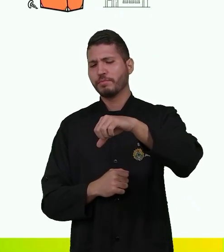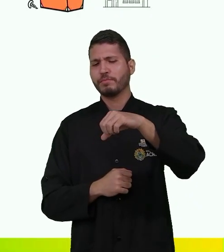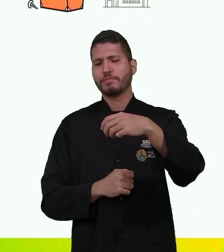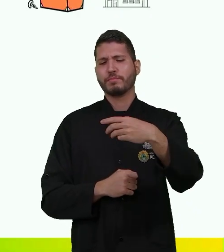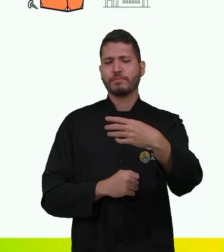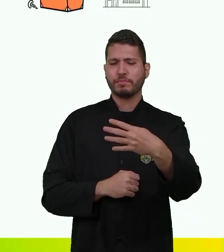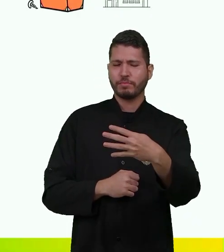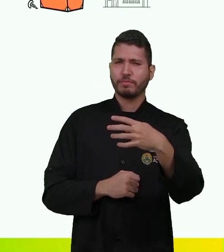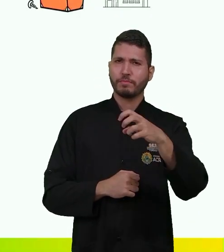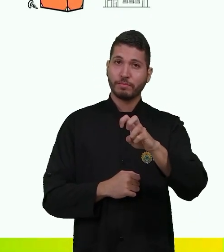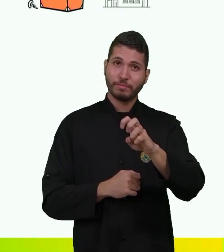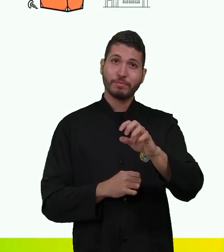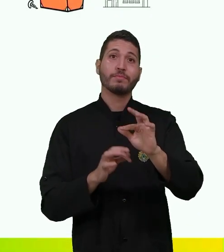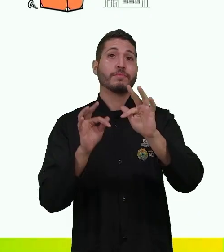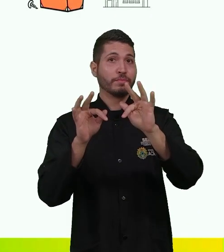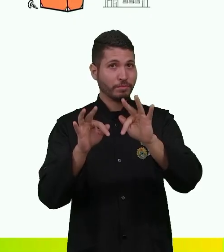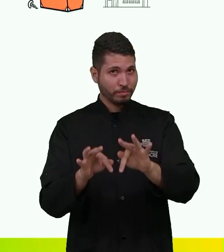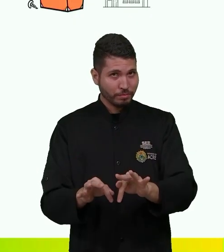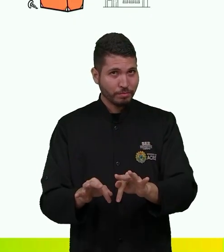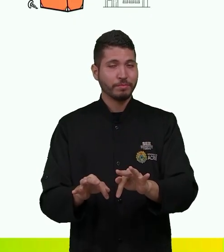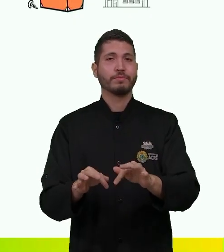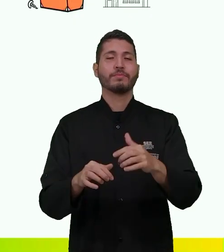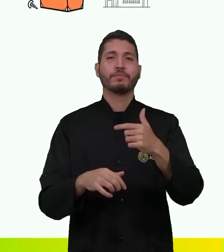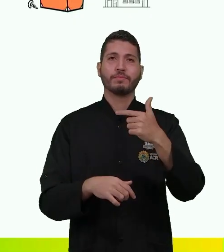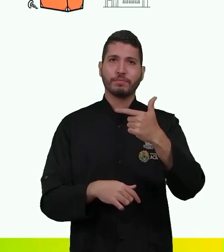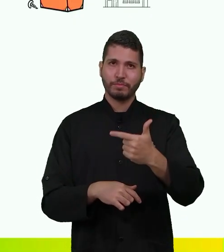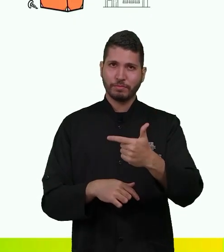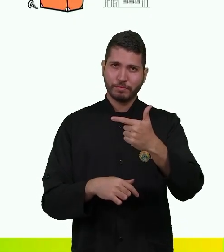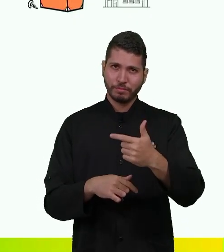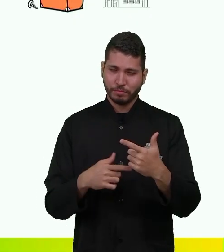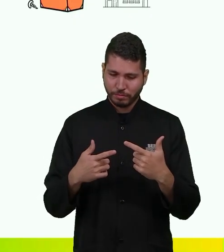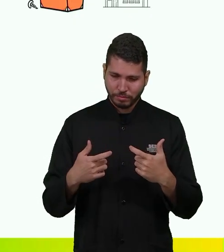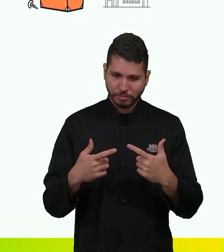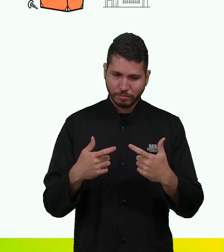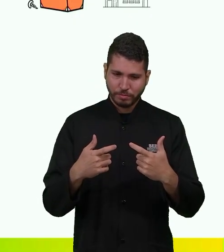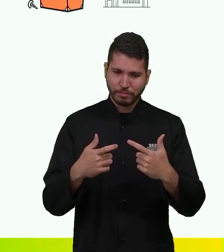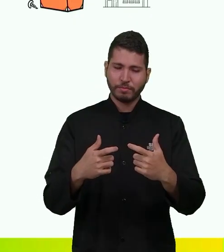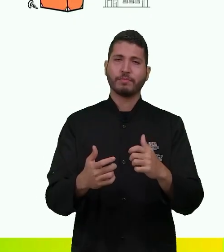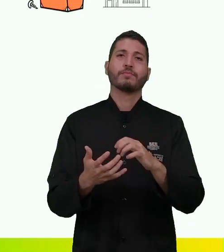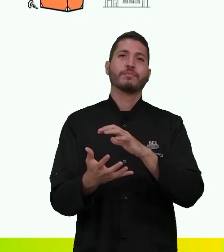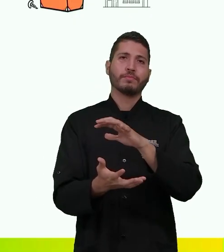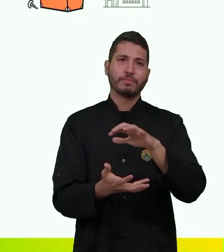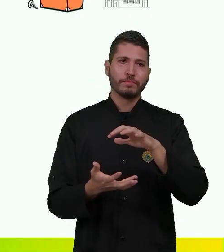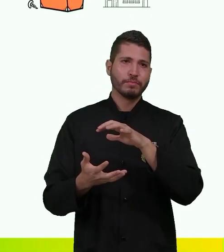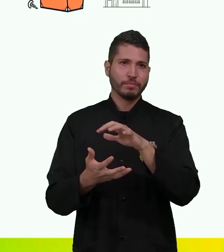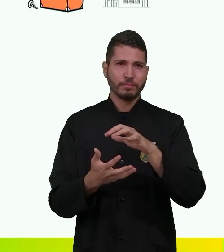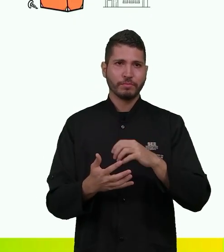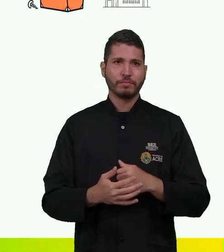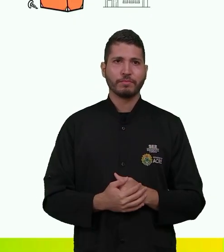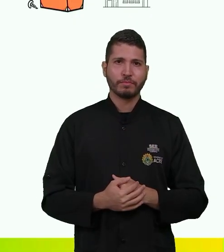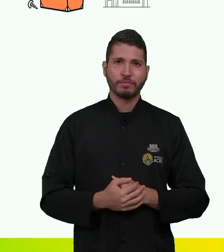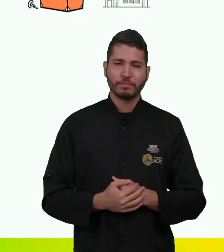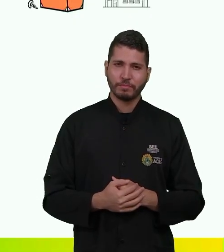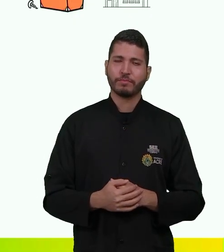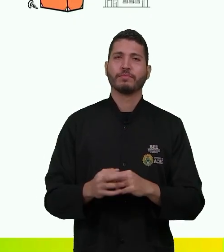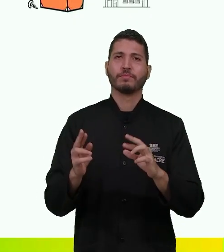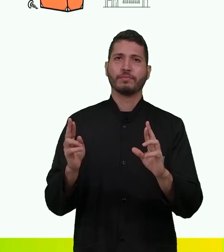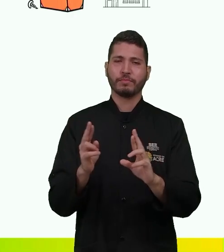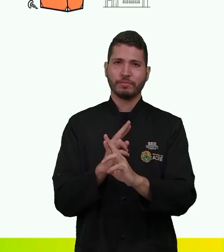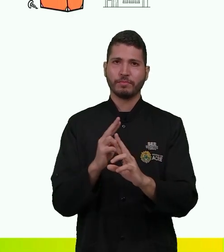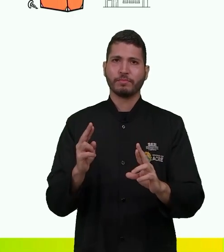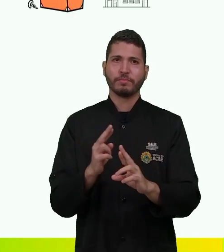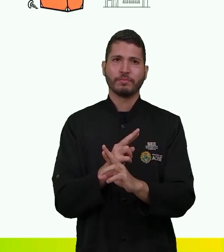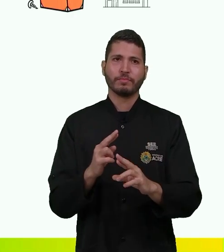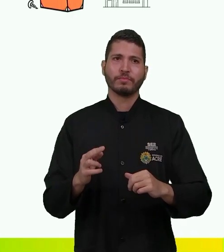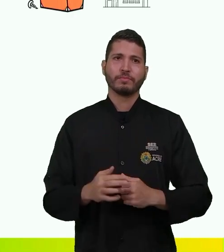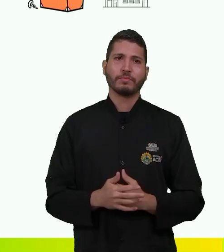o fim da Segunda Guerra Mundial. Então, prestem bem atenção. A segunda Revolução Industrial corresponde à